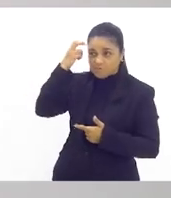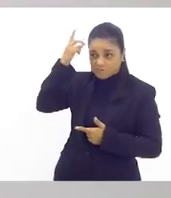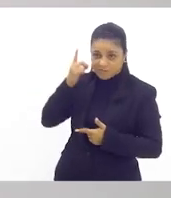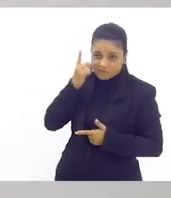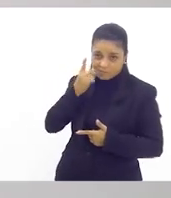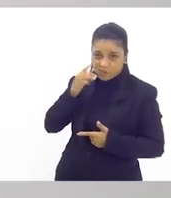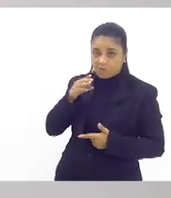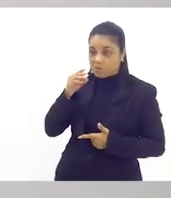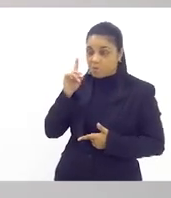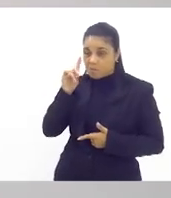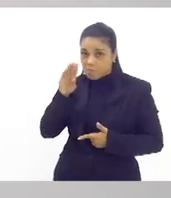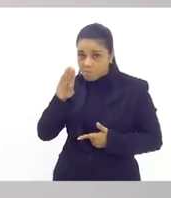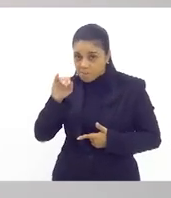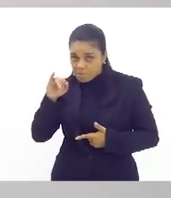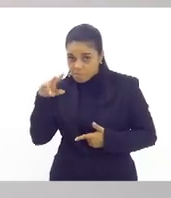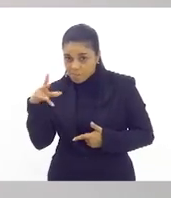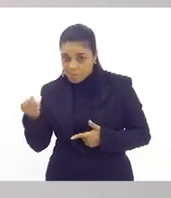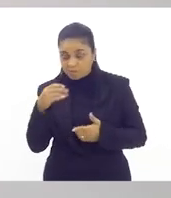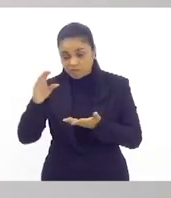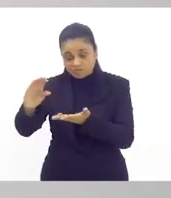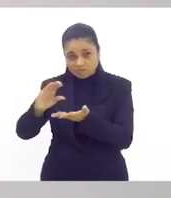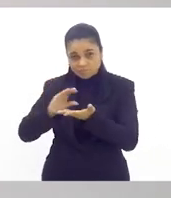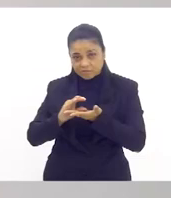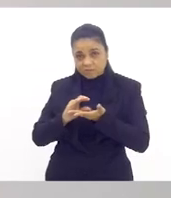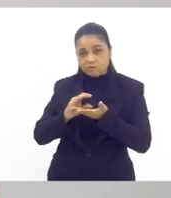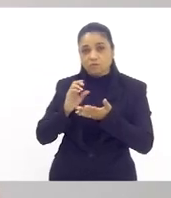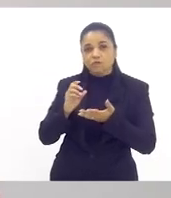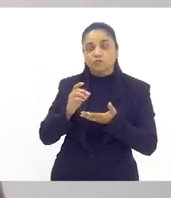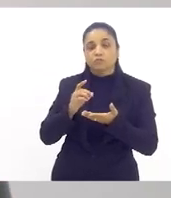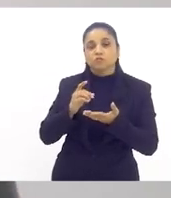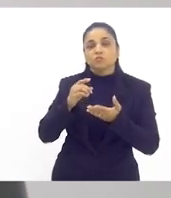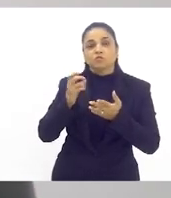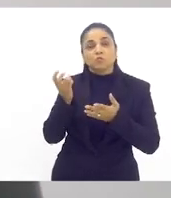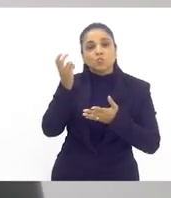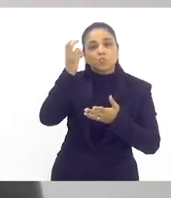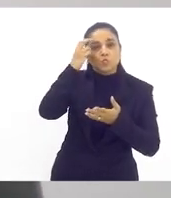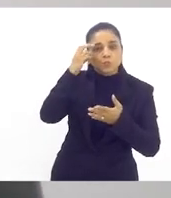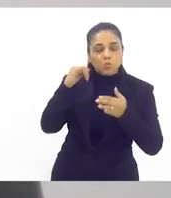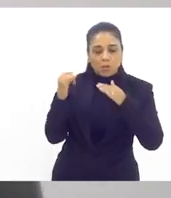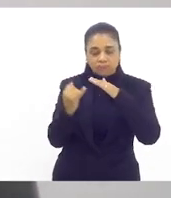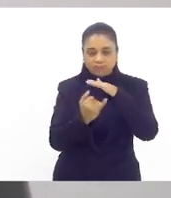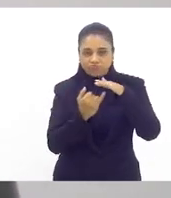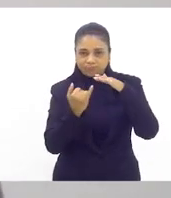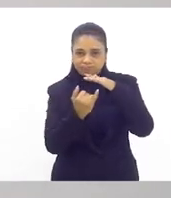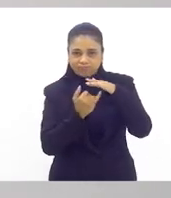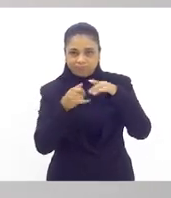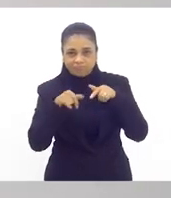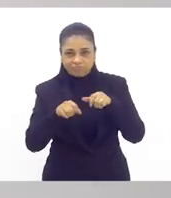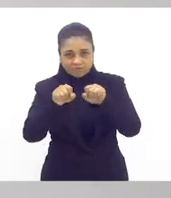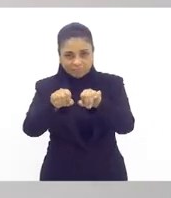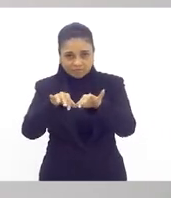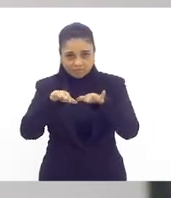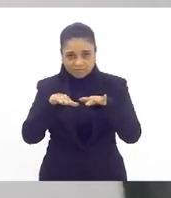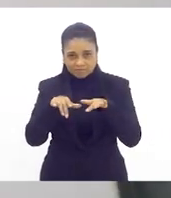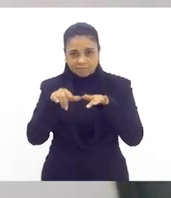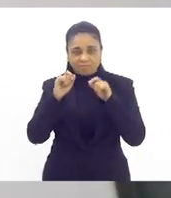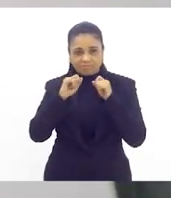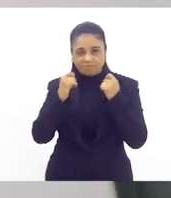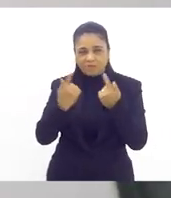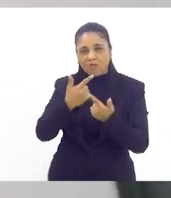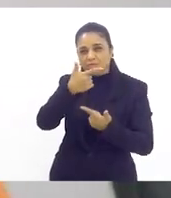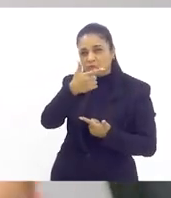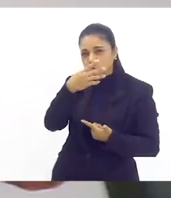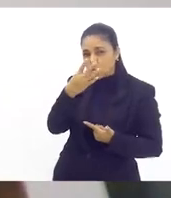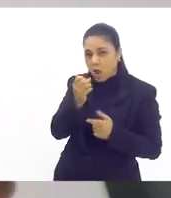esse recurso dentro de um fundo de cultura que é uma política institucionalizada por essa casa há mais de 24 anos atrás